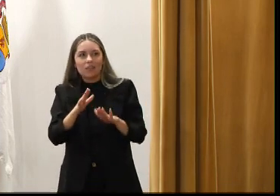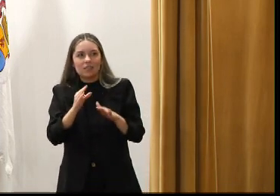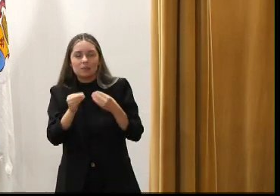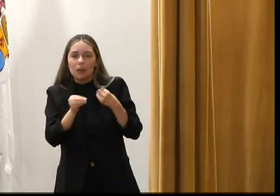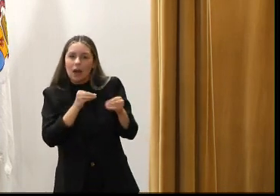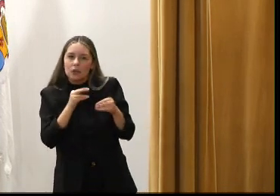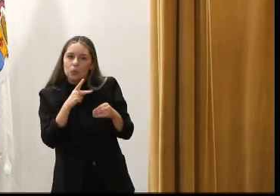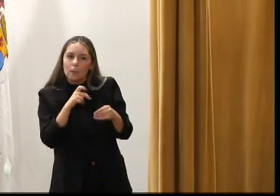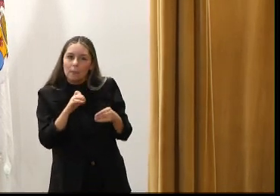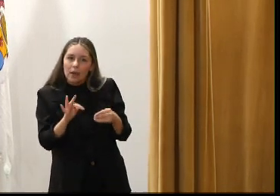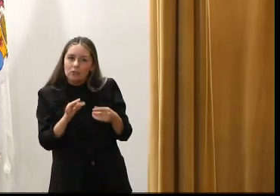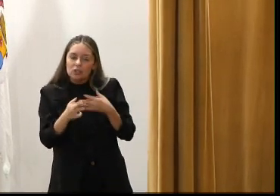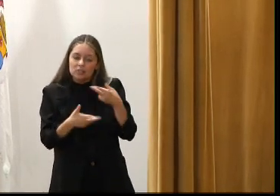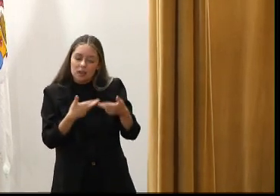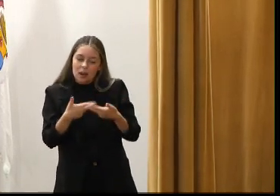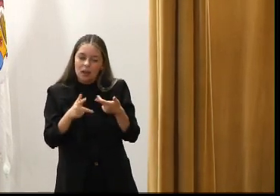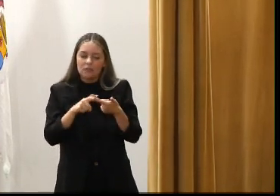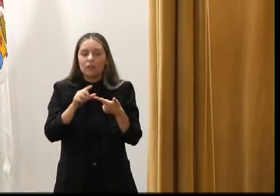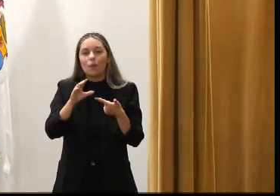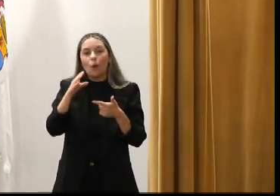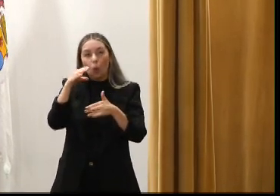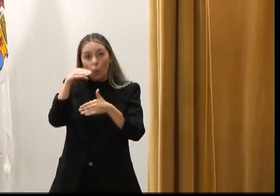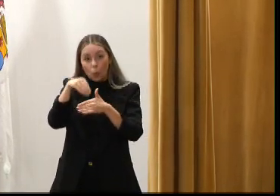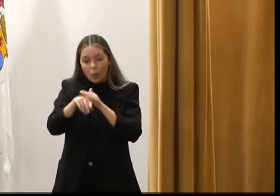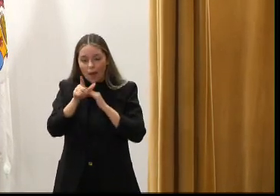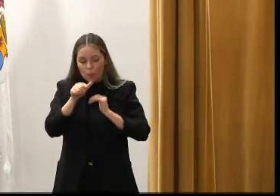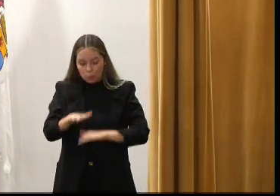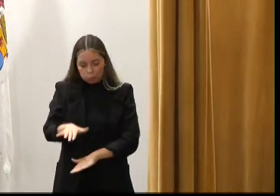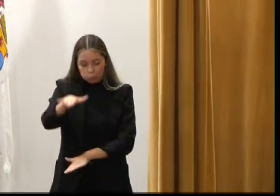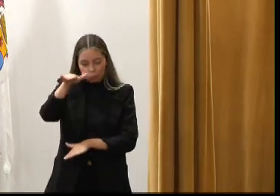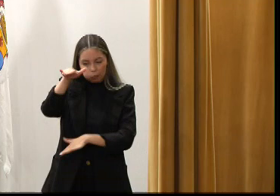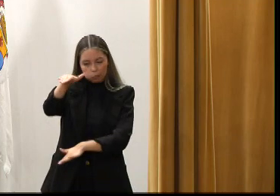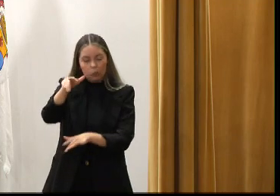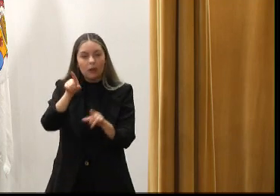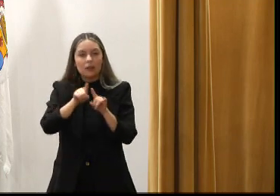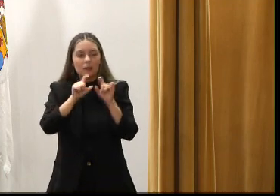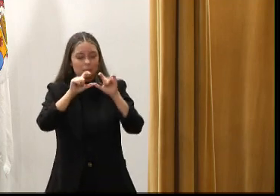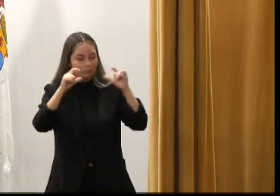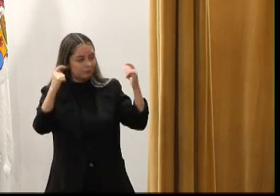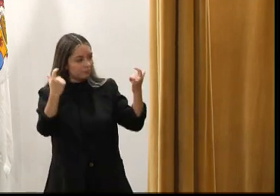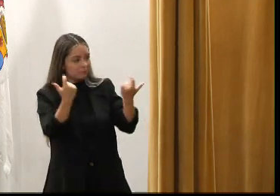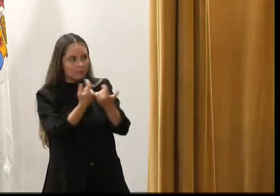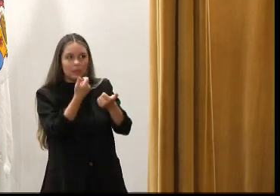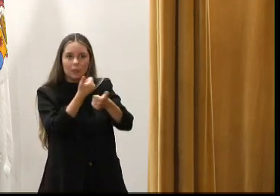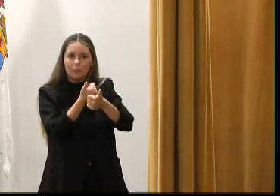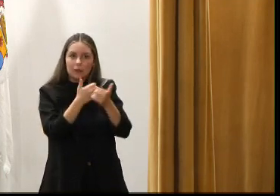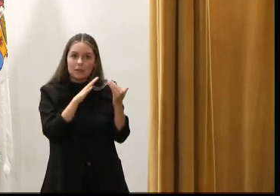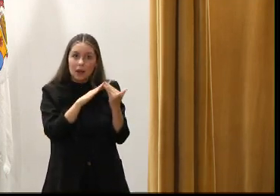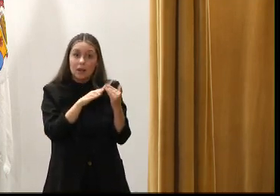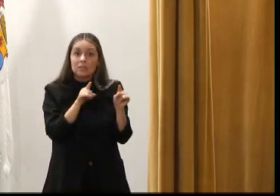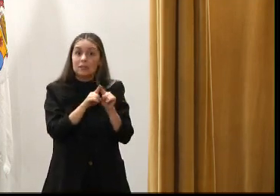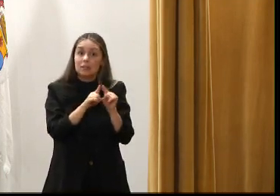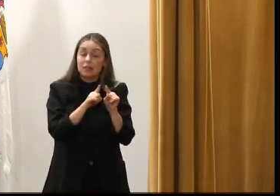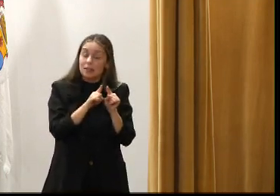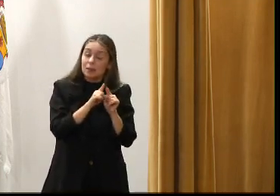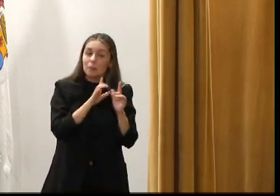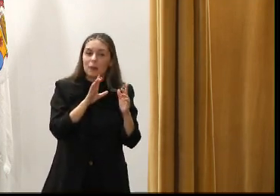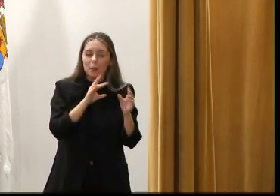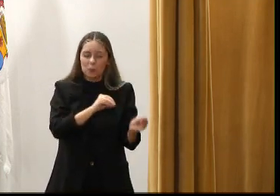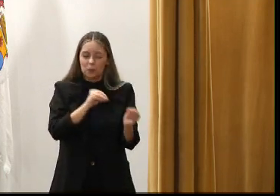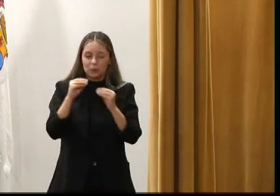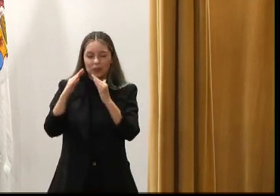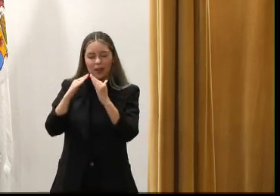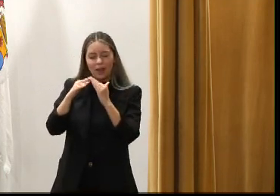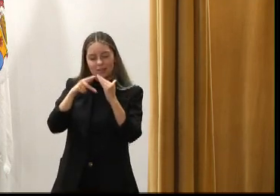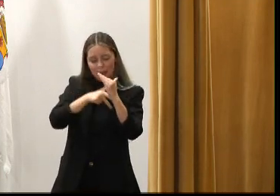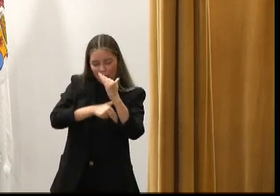né? Cisternas de acumulação de água, canaletas ao redor da casa e, se possível, elevar a casa para a água passar por